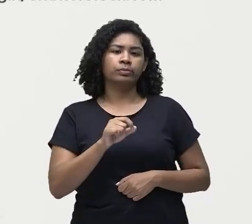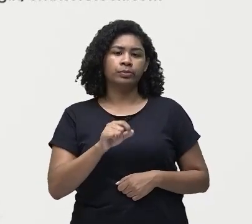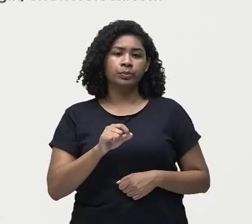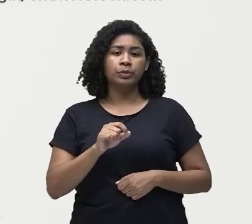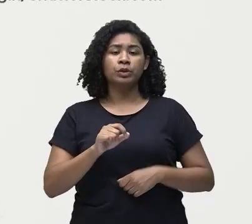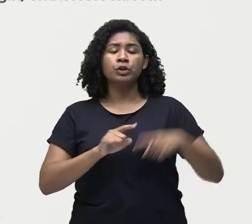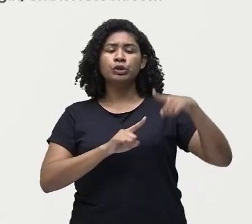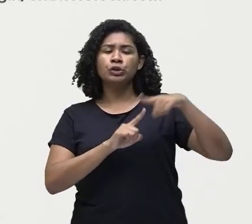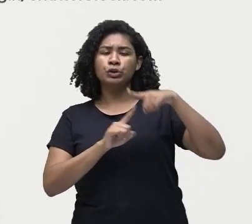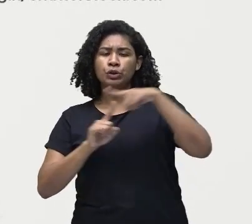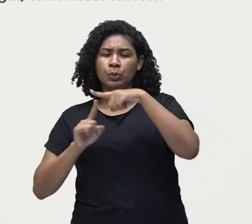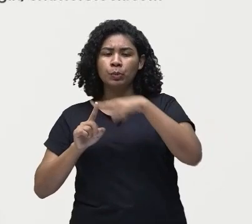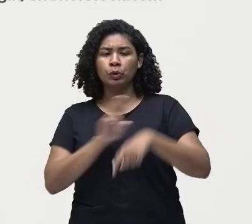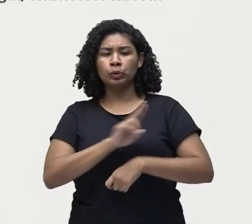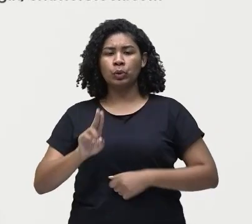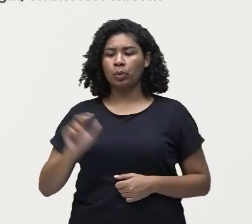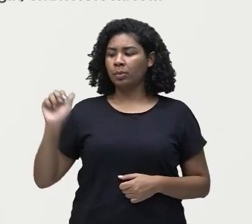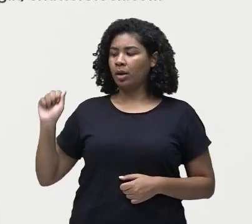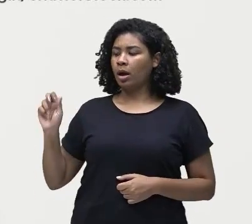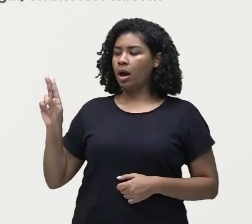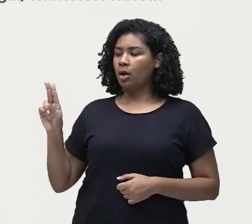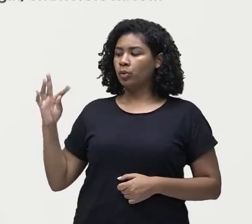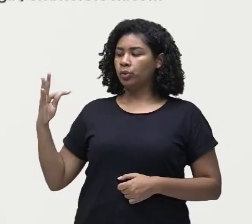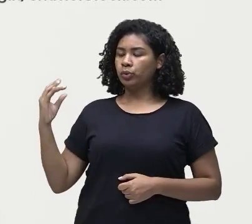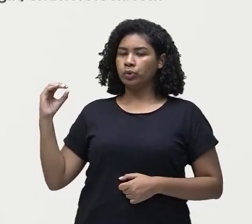classificados como autótrofos.